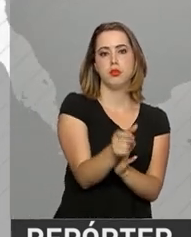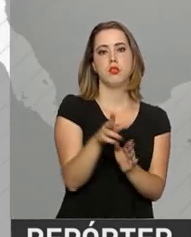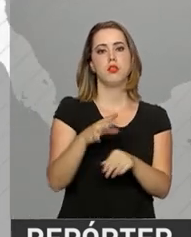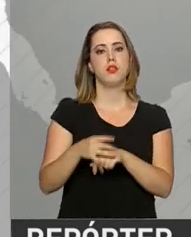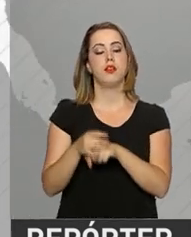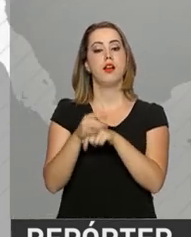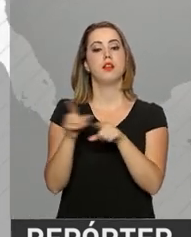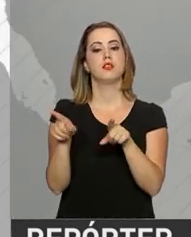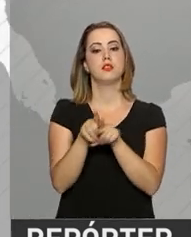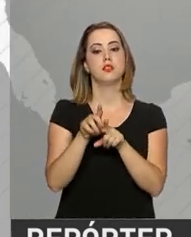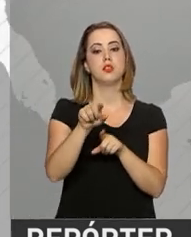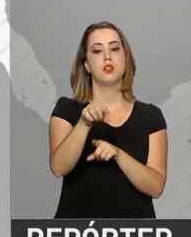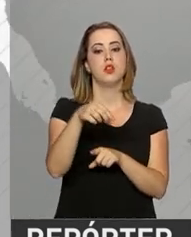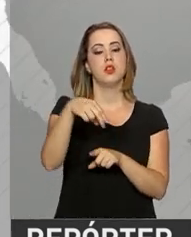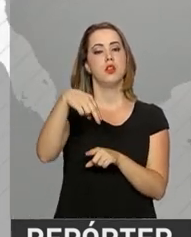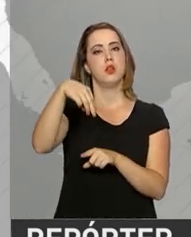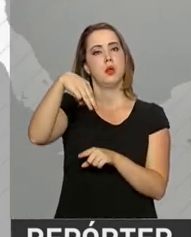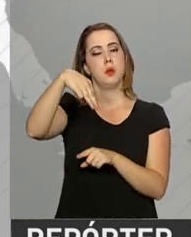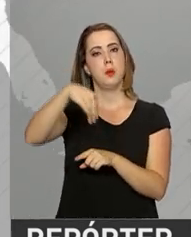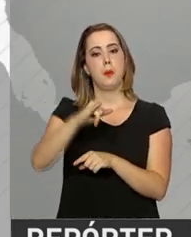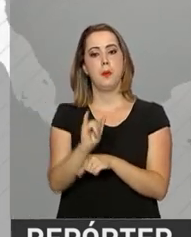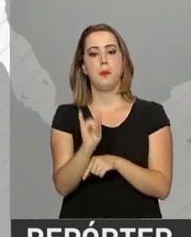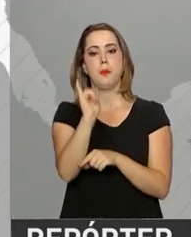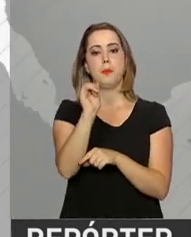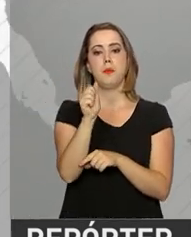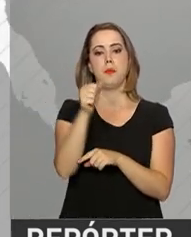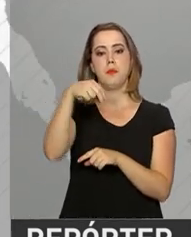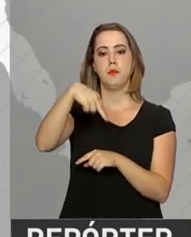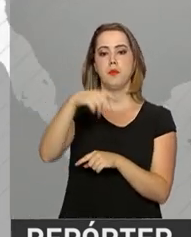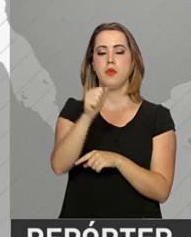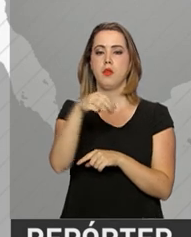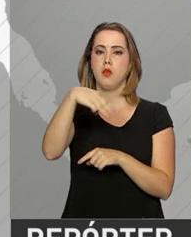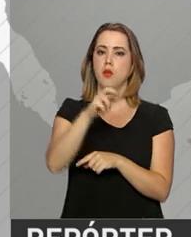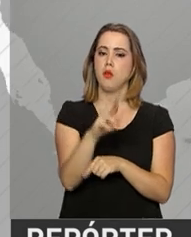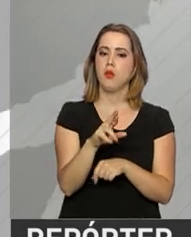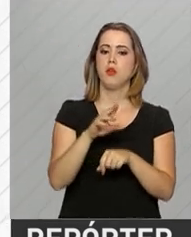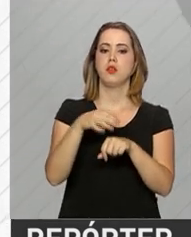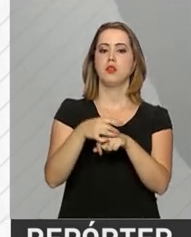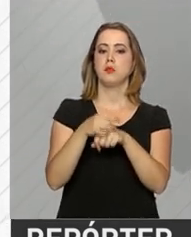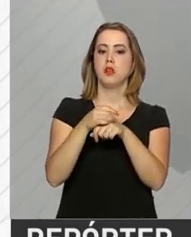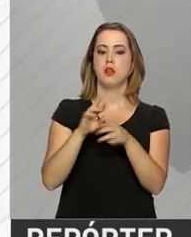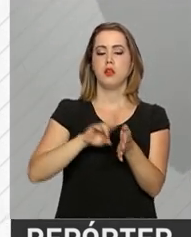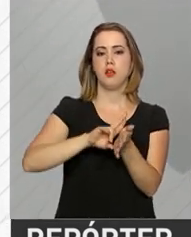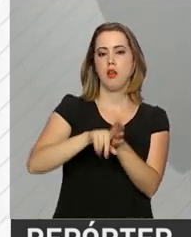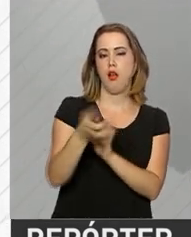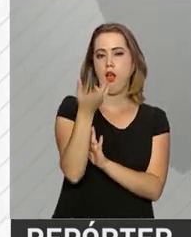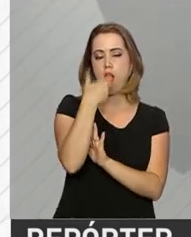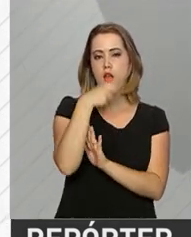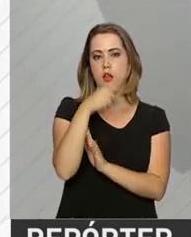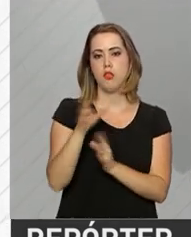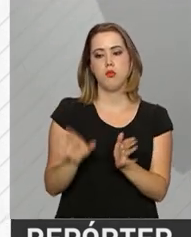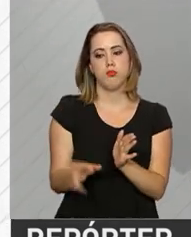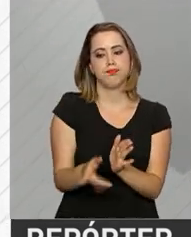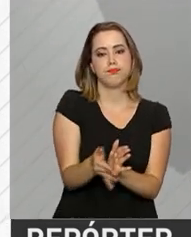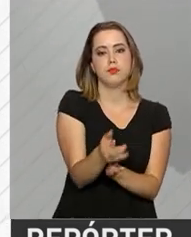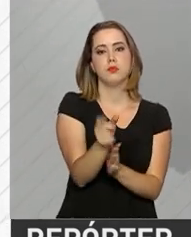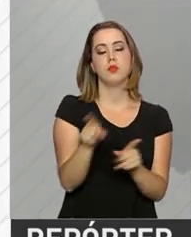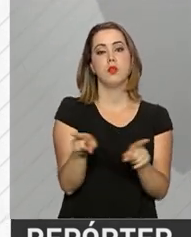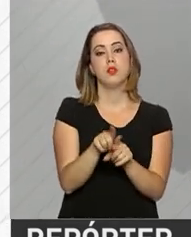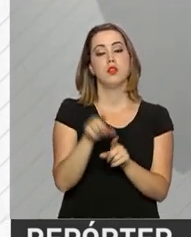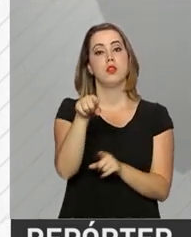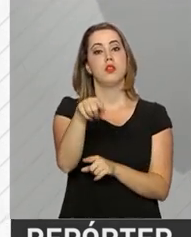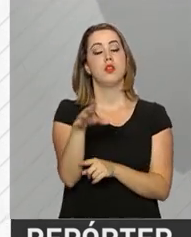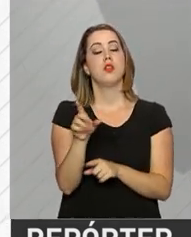mianmar foram acertadas licenças para entrada de produtos brasileiros como carne frutas e grãos e na Tailândia o